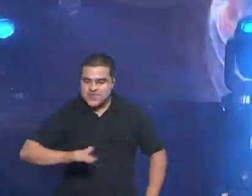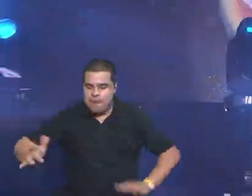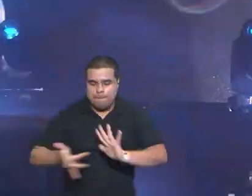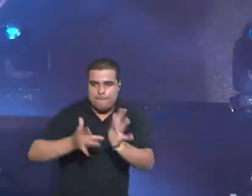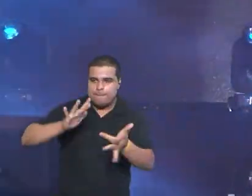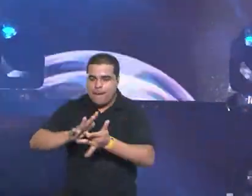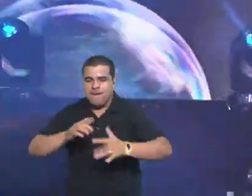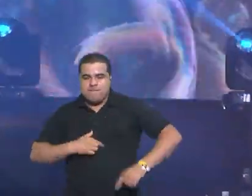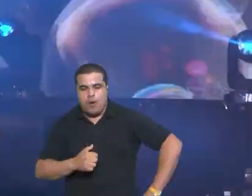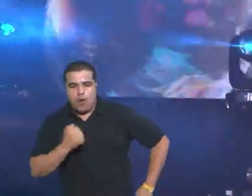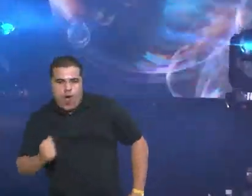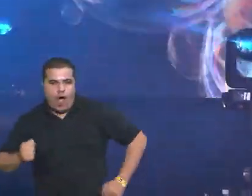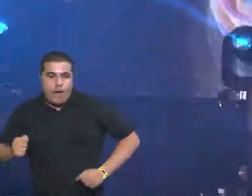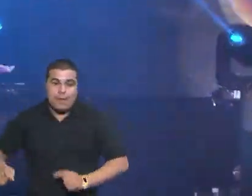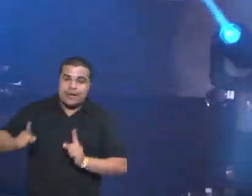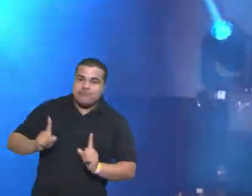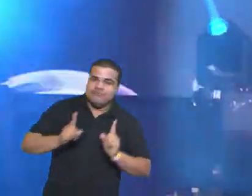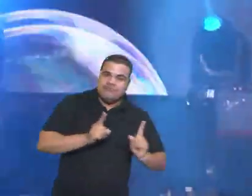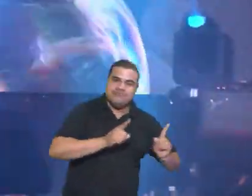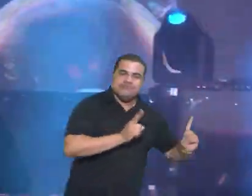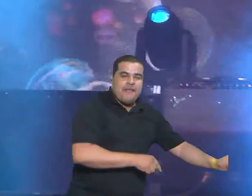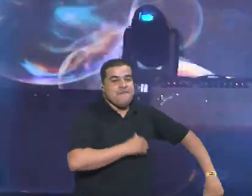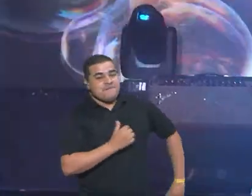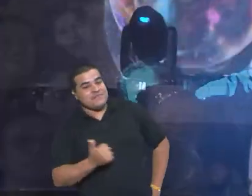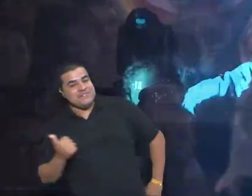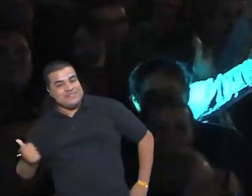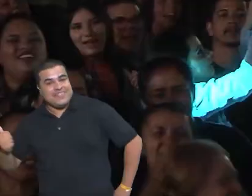sem energia para gastar